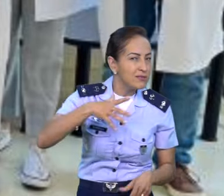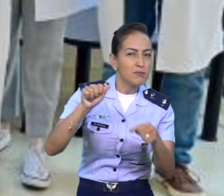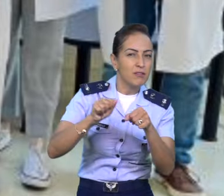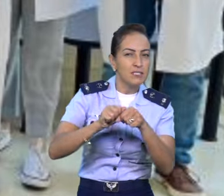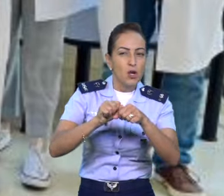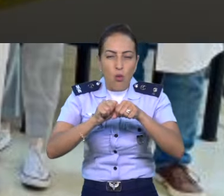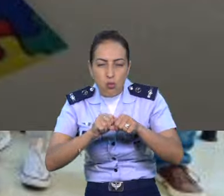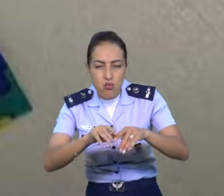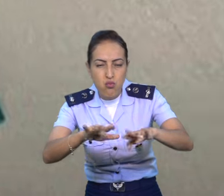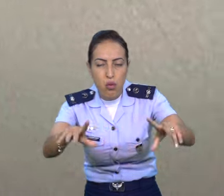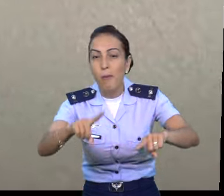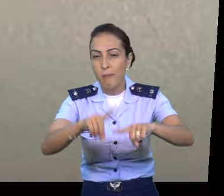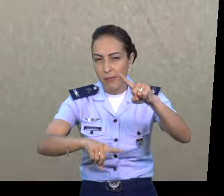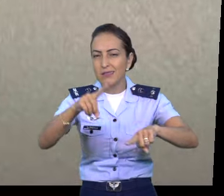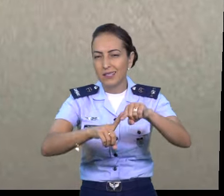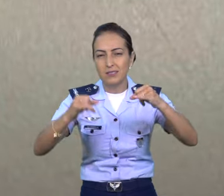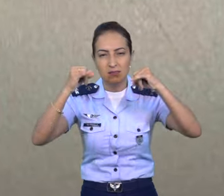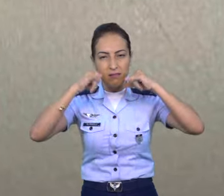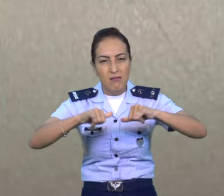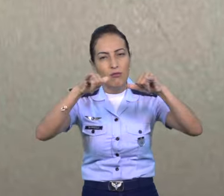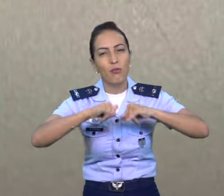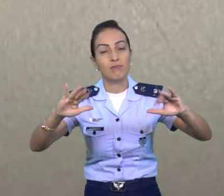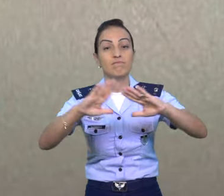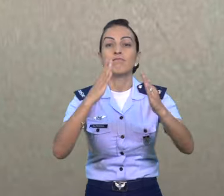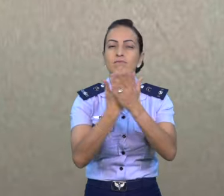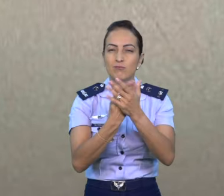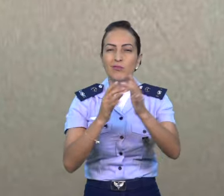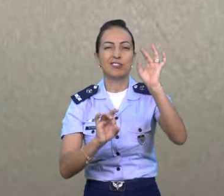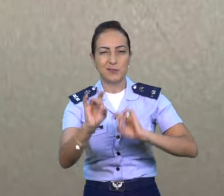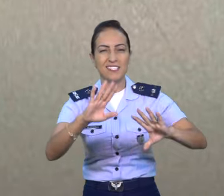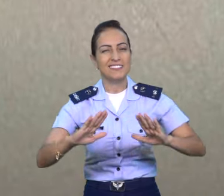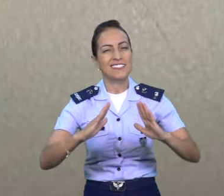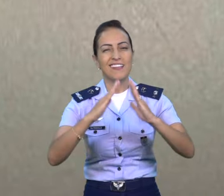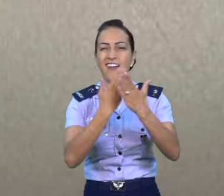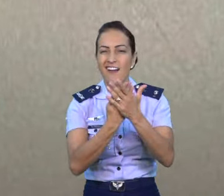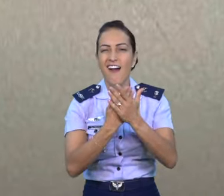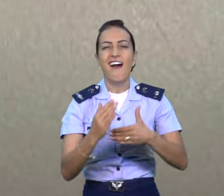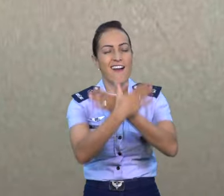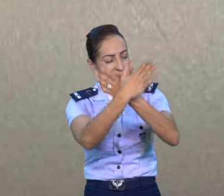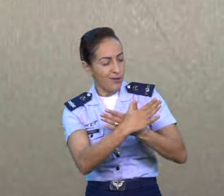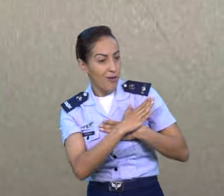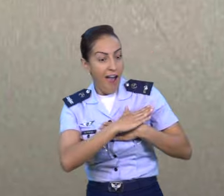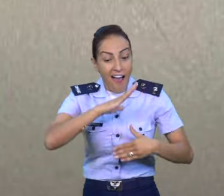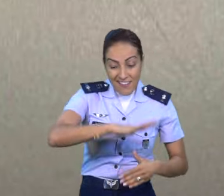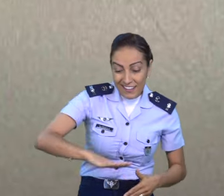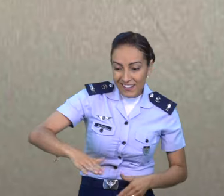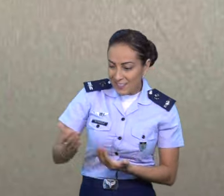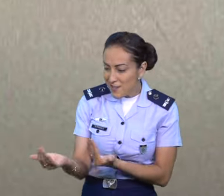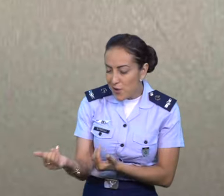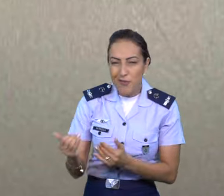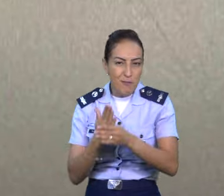e realizada a distribuição de material informativo. Na Escola de Especialistas de Aeronáutica, crianças e